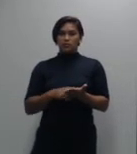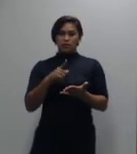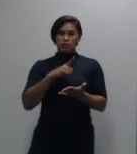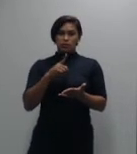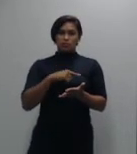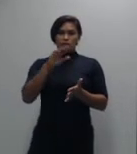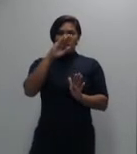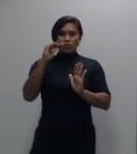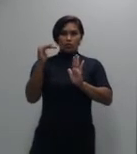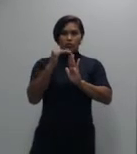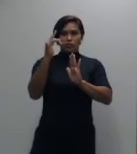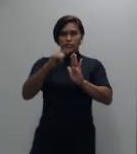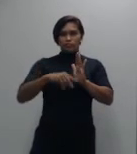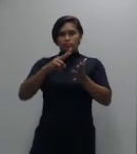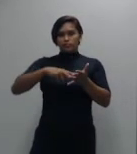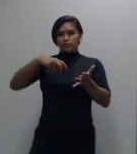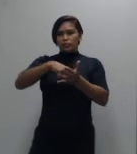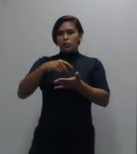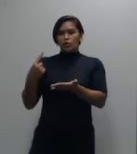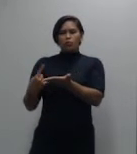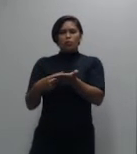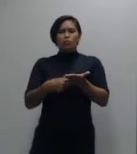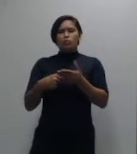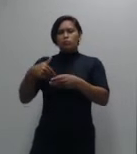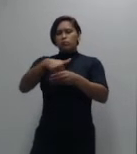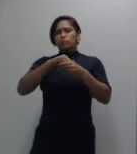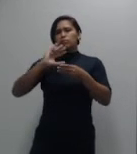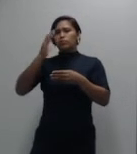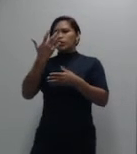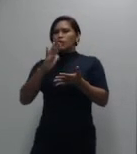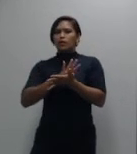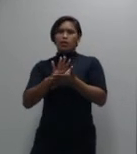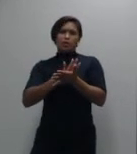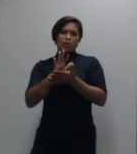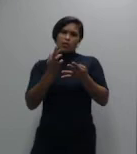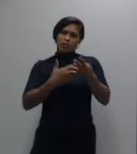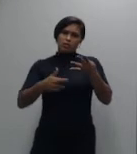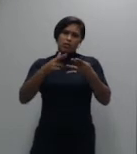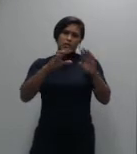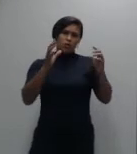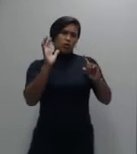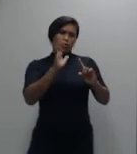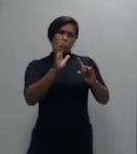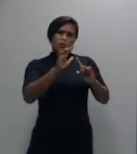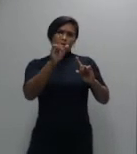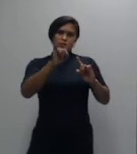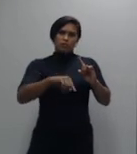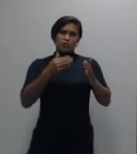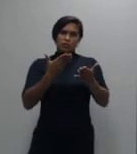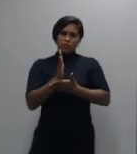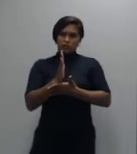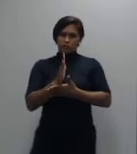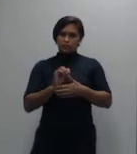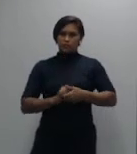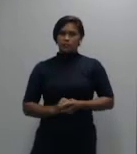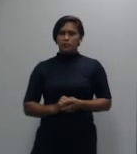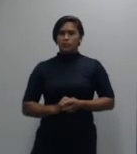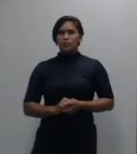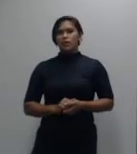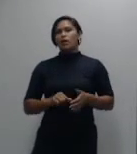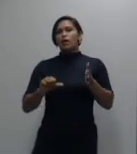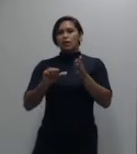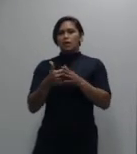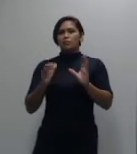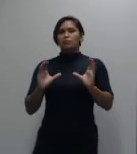sido confirmada por sentença o acórdão e que não houvesse recurso com efeito suspensivo para a primeira turma